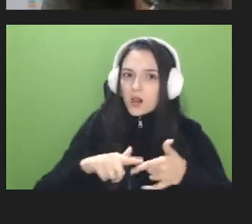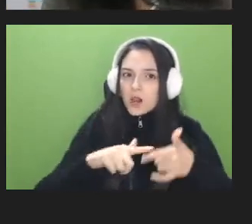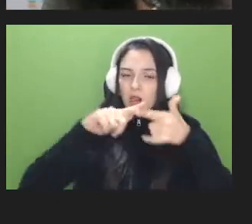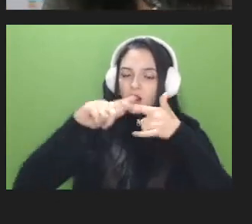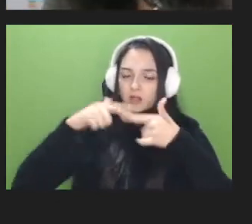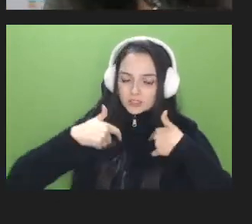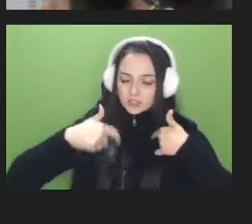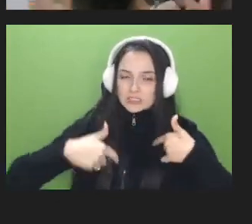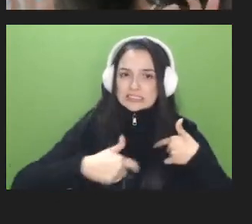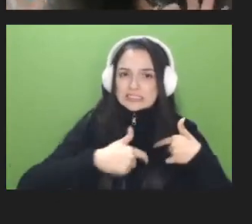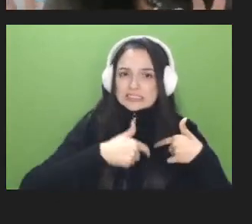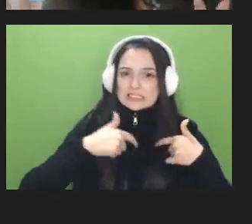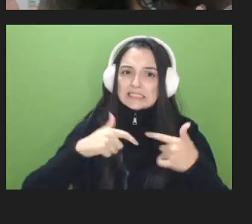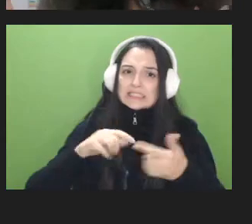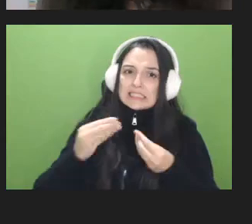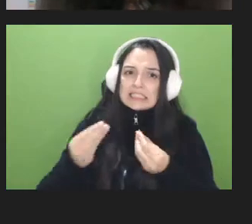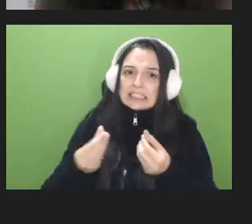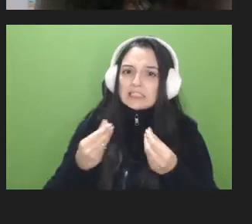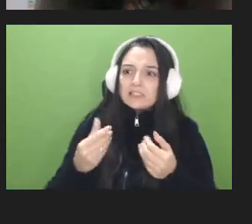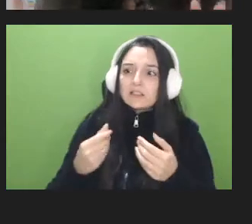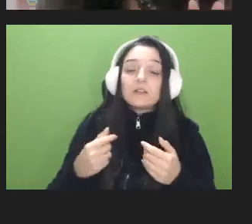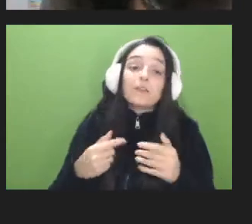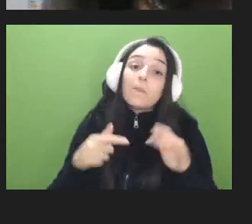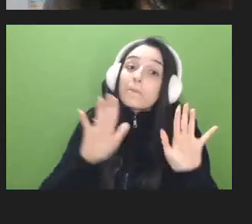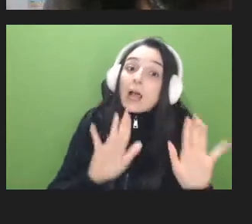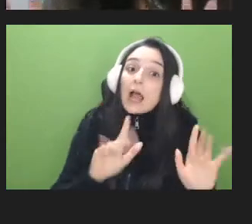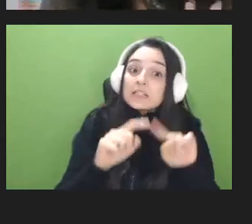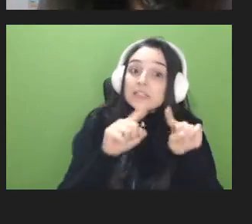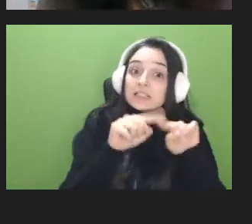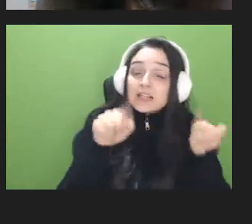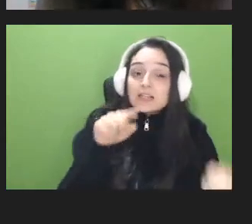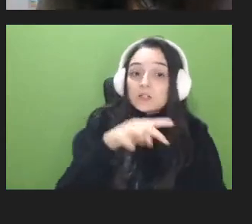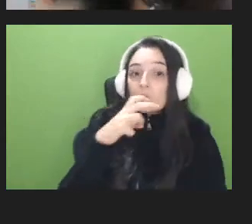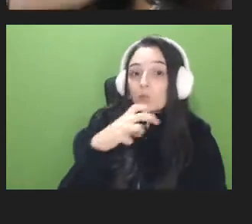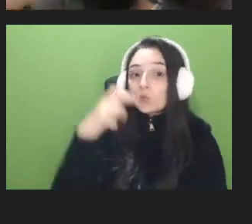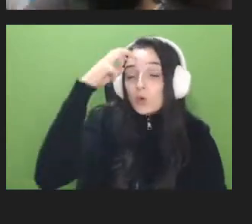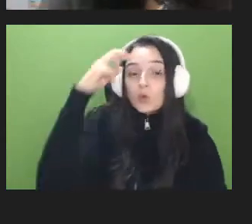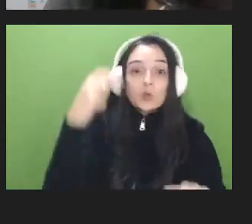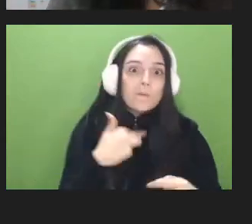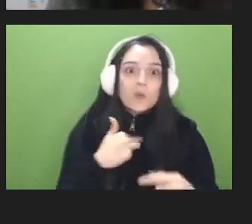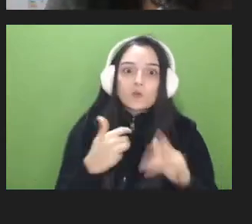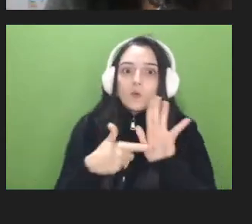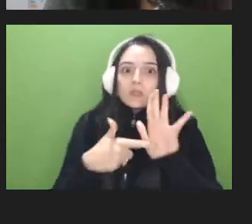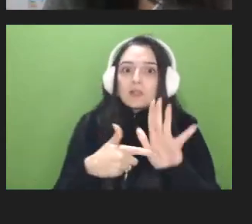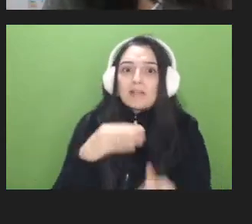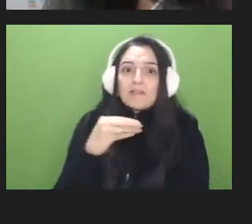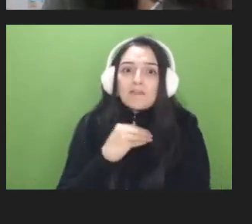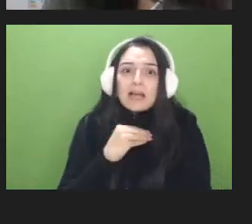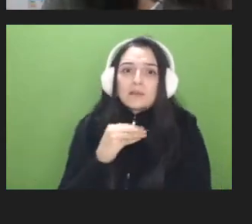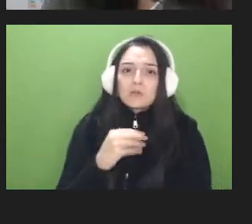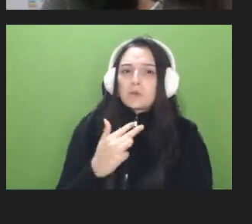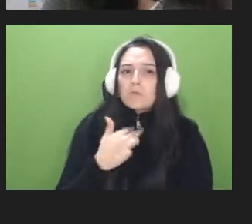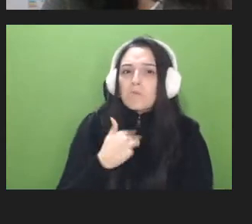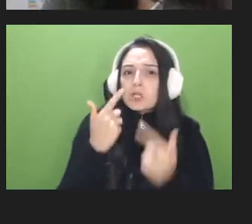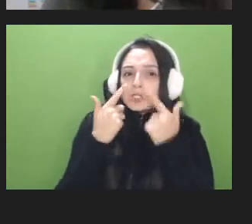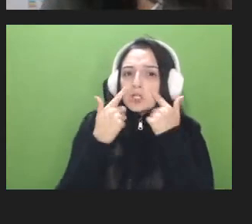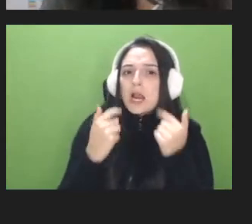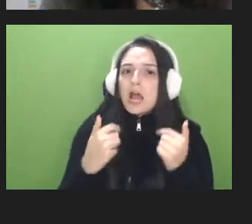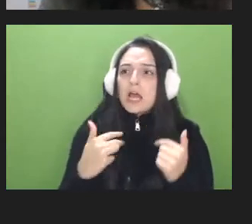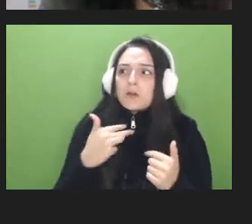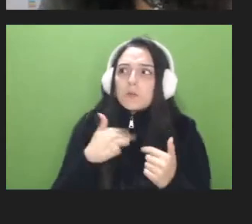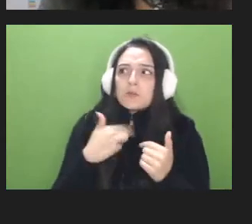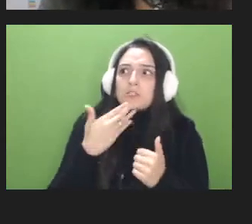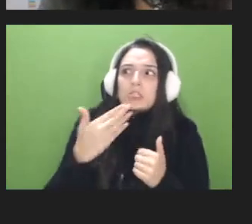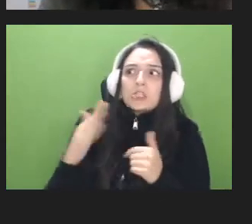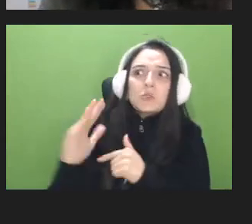o tempo todo que eu não posso me demonstrar frágil. Eu não posso chorar, eu não posso demonstrar, eu não posso pedir ajuda. Como é que eu vou me